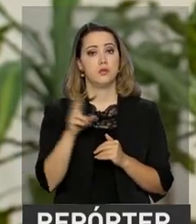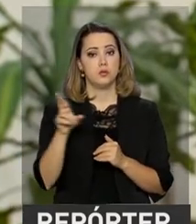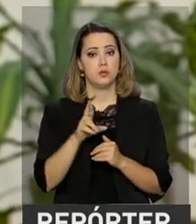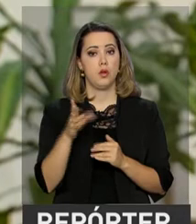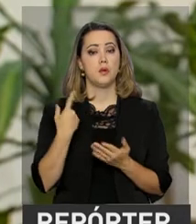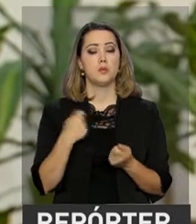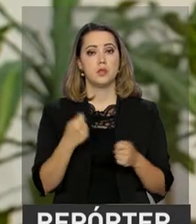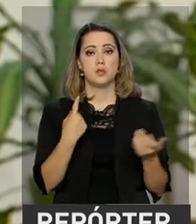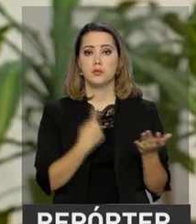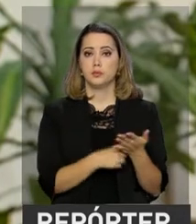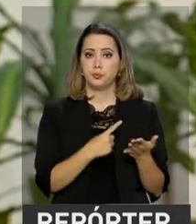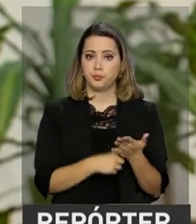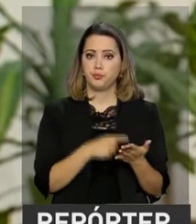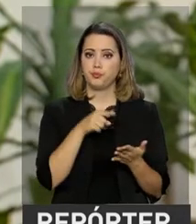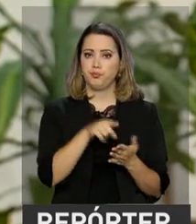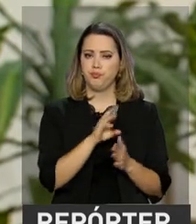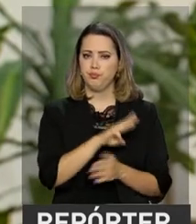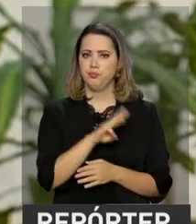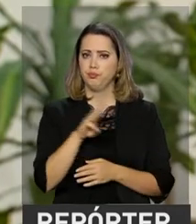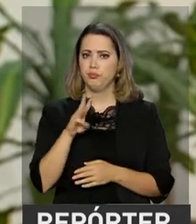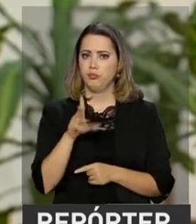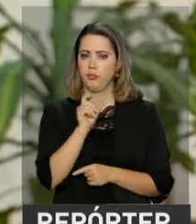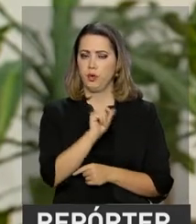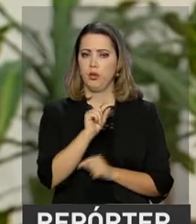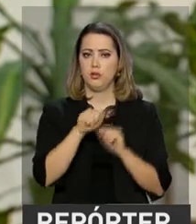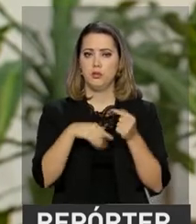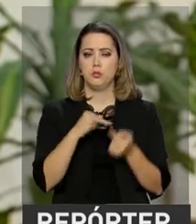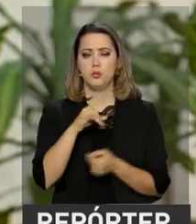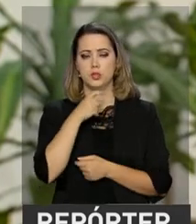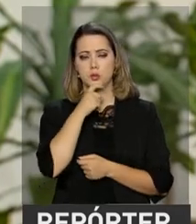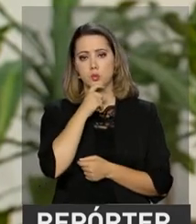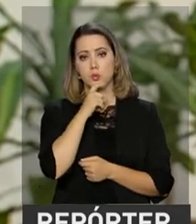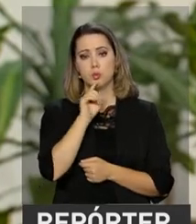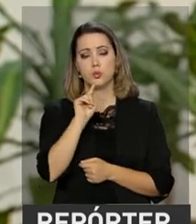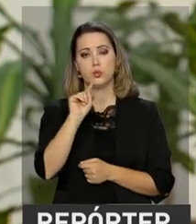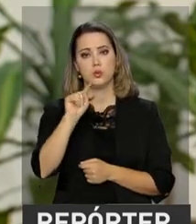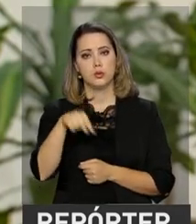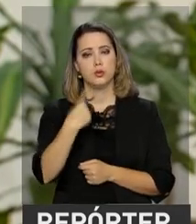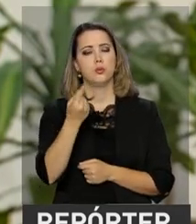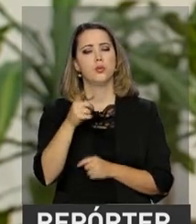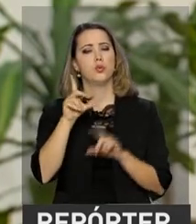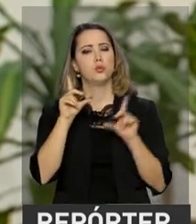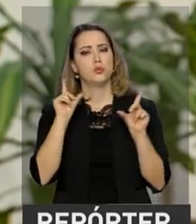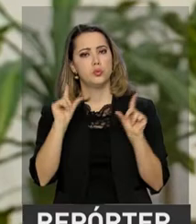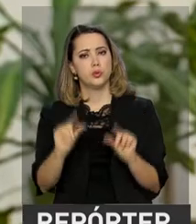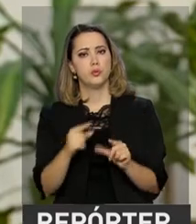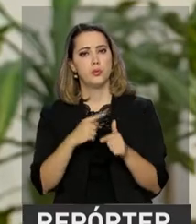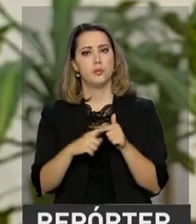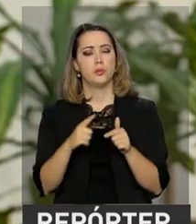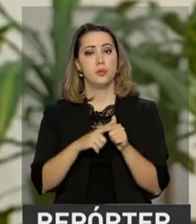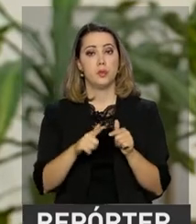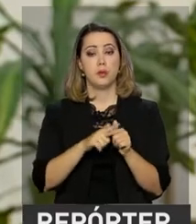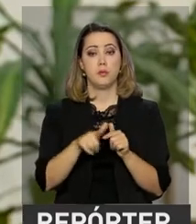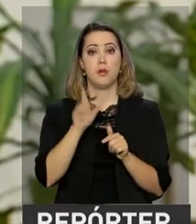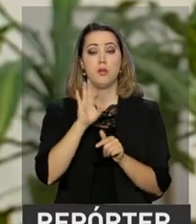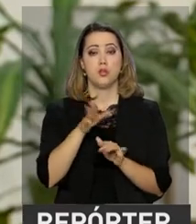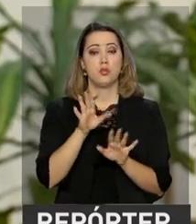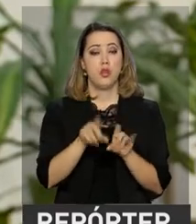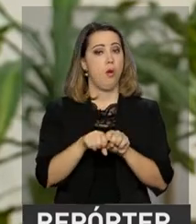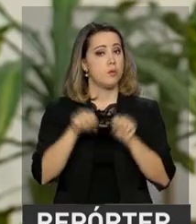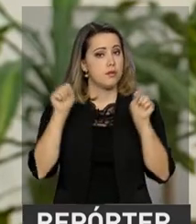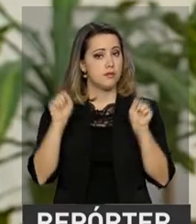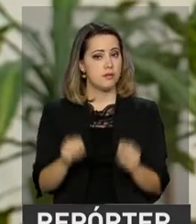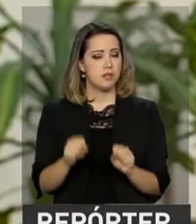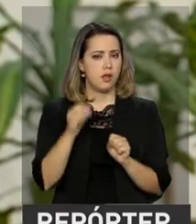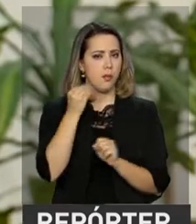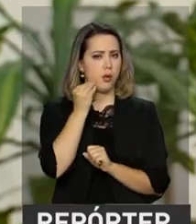de aderir à plataforma. Em julho do ano que vem, será a vez das demais. E para diminuir as chances de ocorrer problemas, o sistema começou a